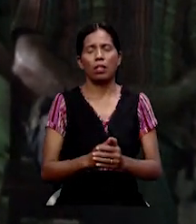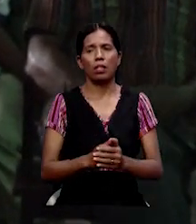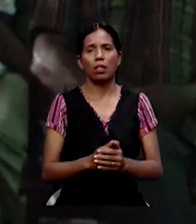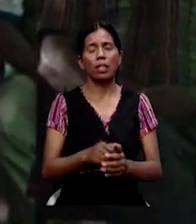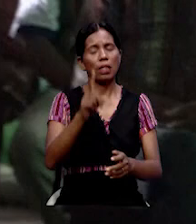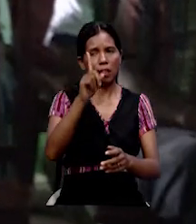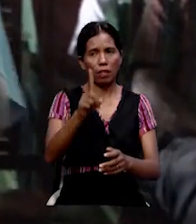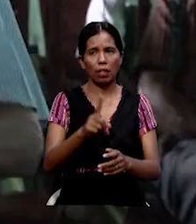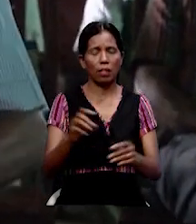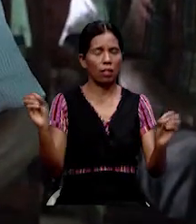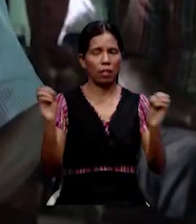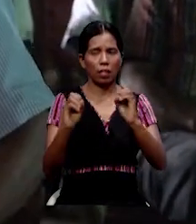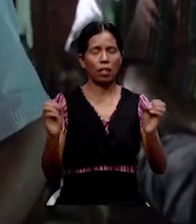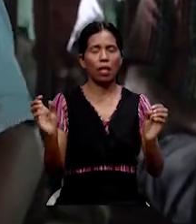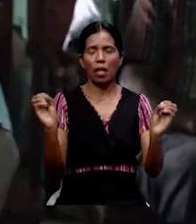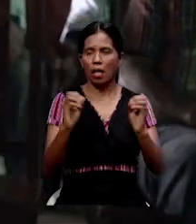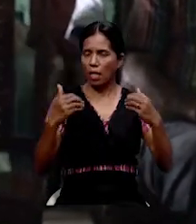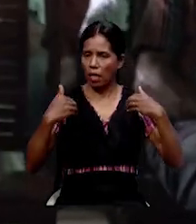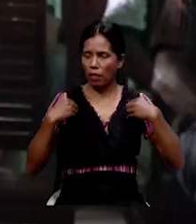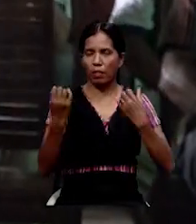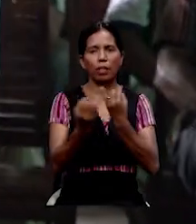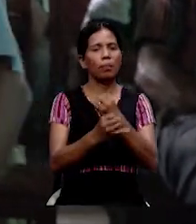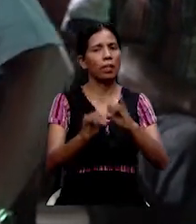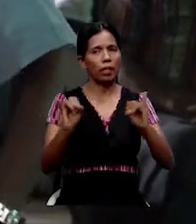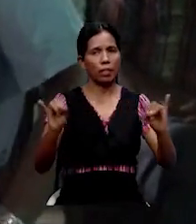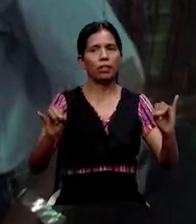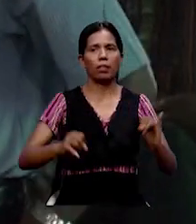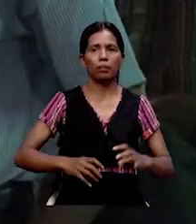ida de laia laia ukuma